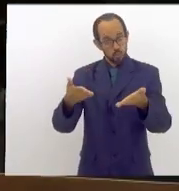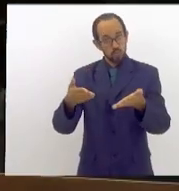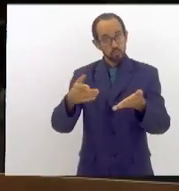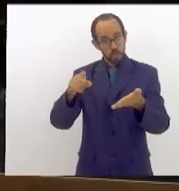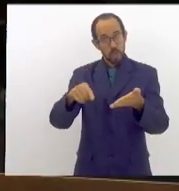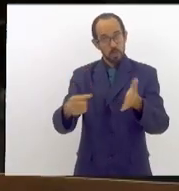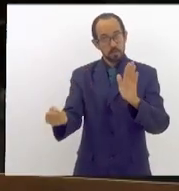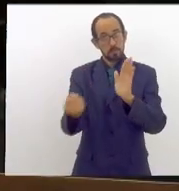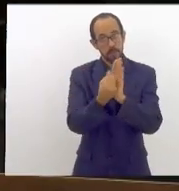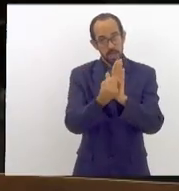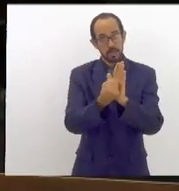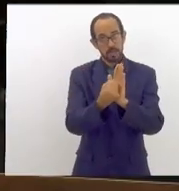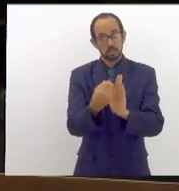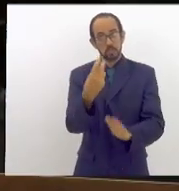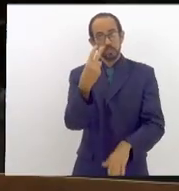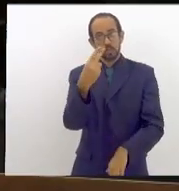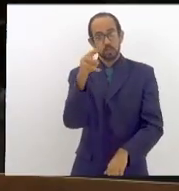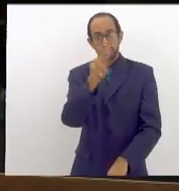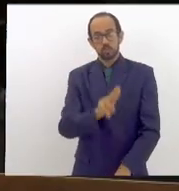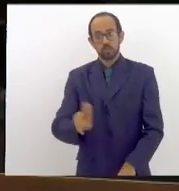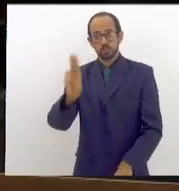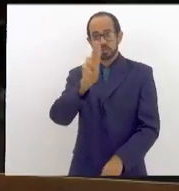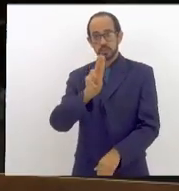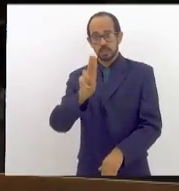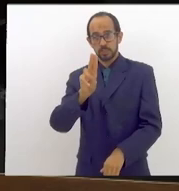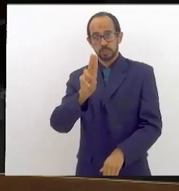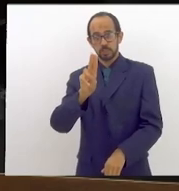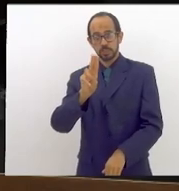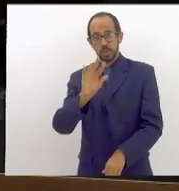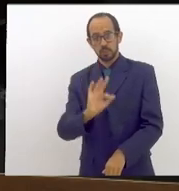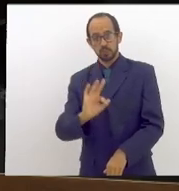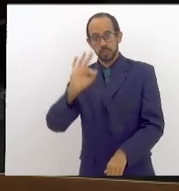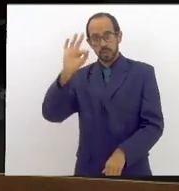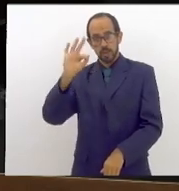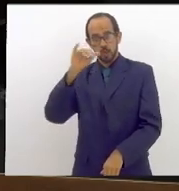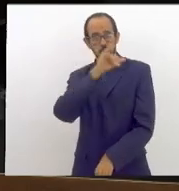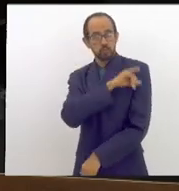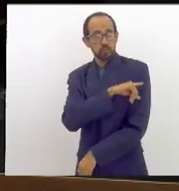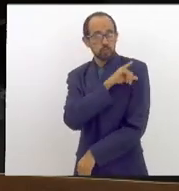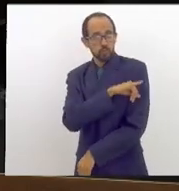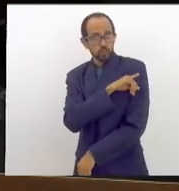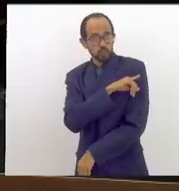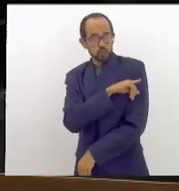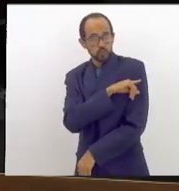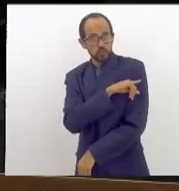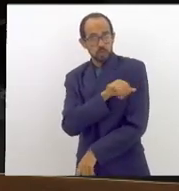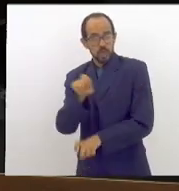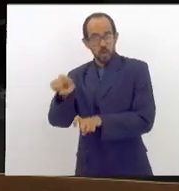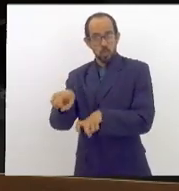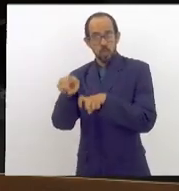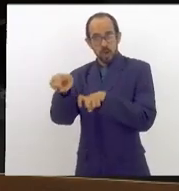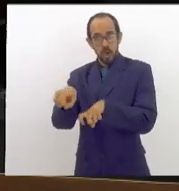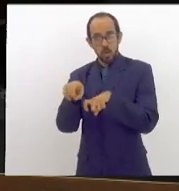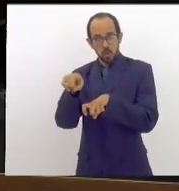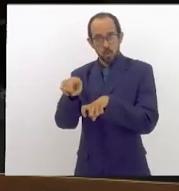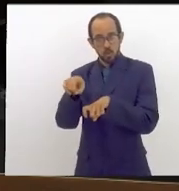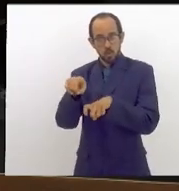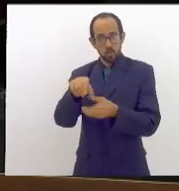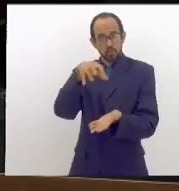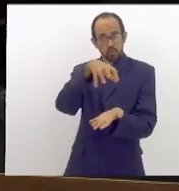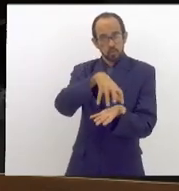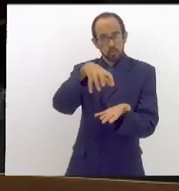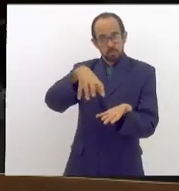duas universidades a federal do Rio de Janeiro e a Rural seus departamentos